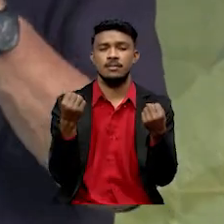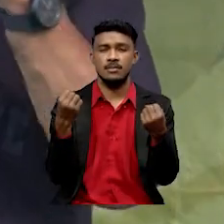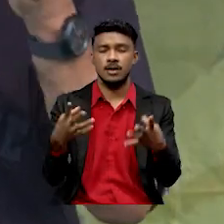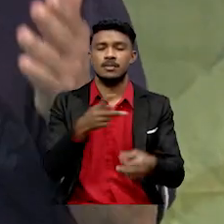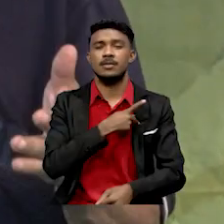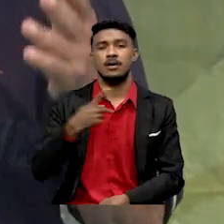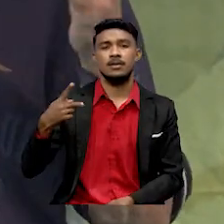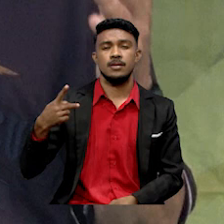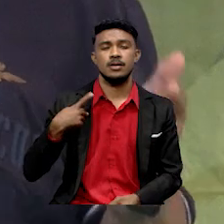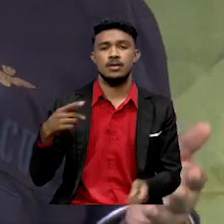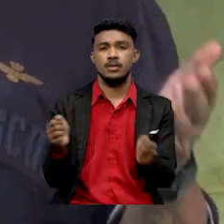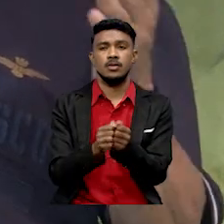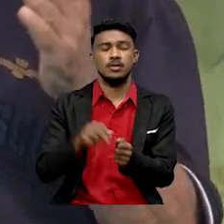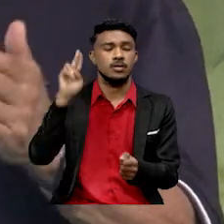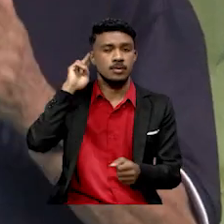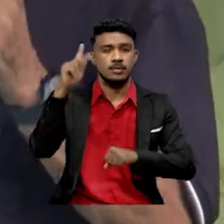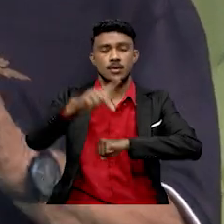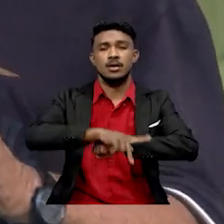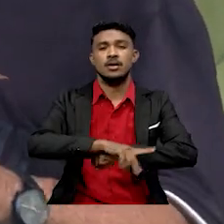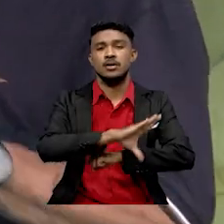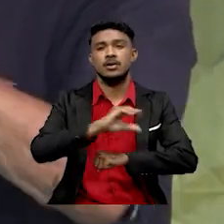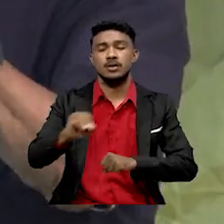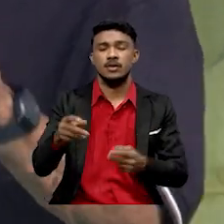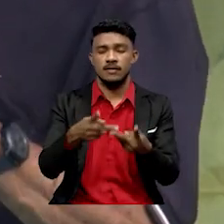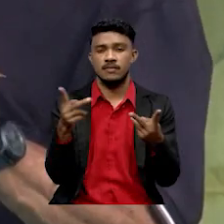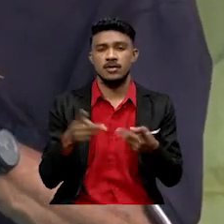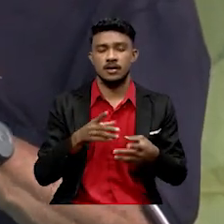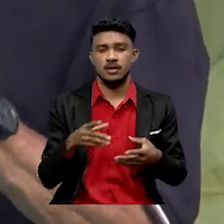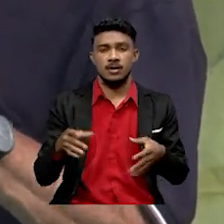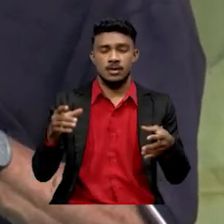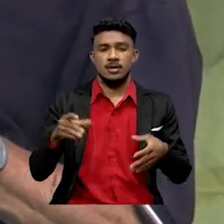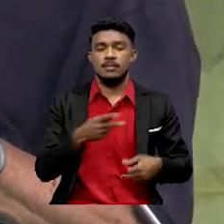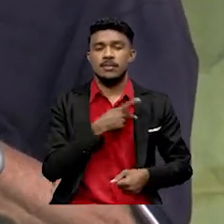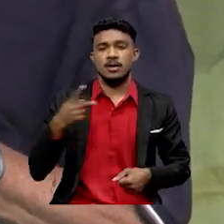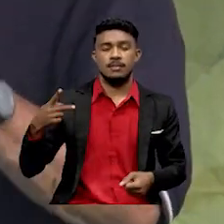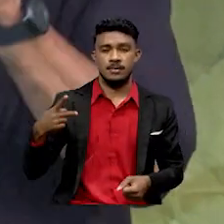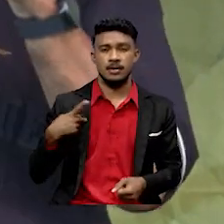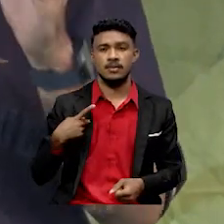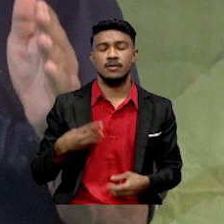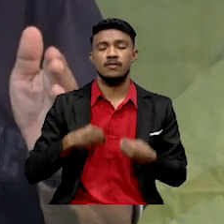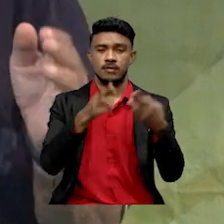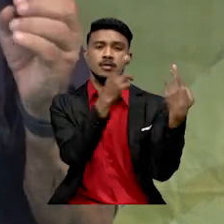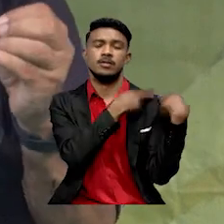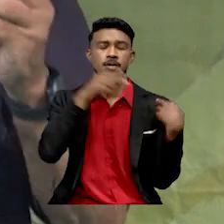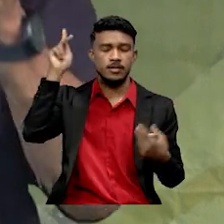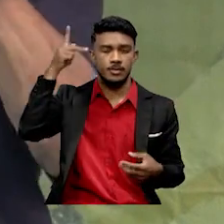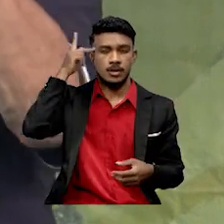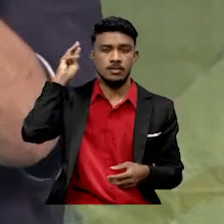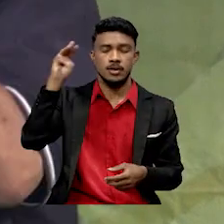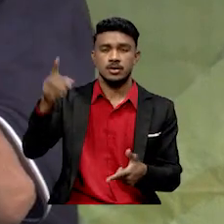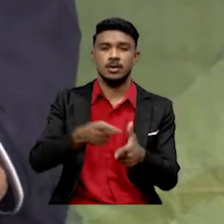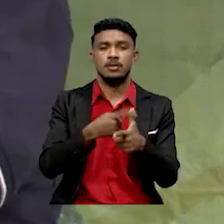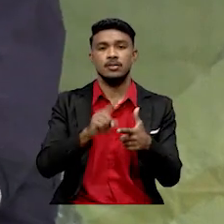parlamentar, ouvidos dos partidos, para centro do parlamento. For posse, primeiro-ministro. Primeiro-ministro, mas depois